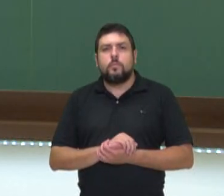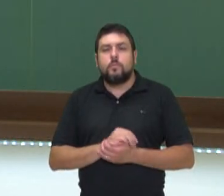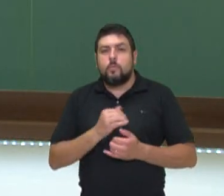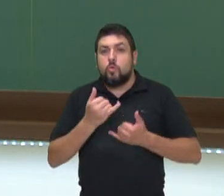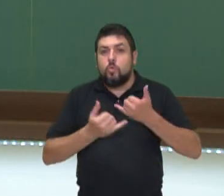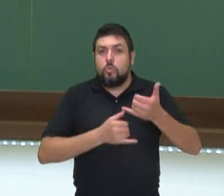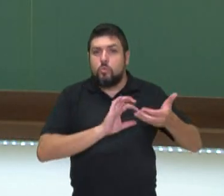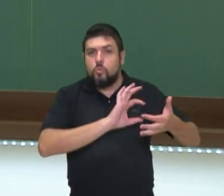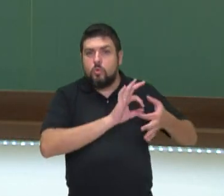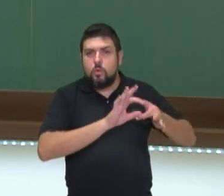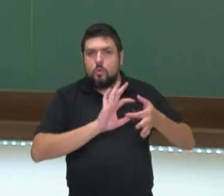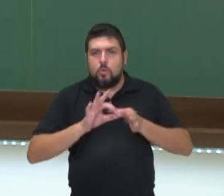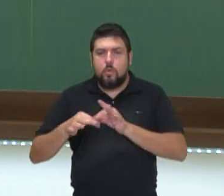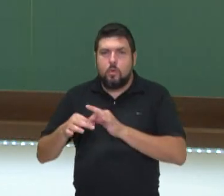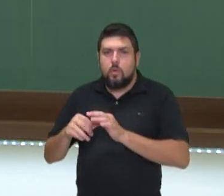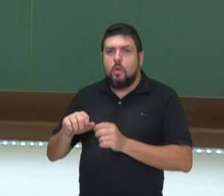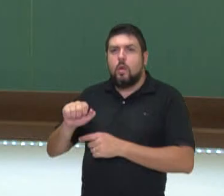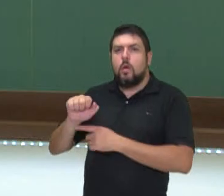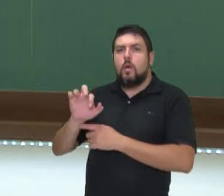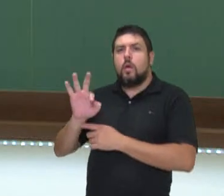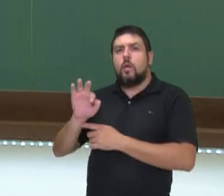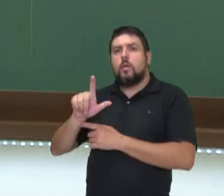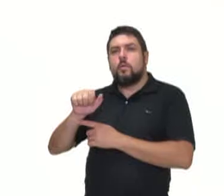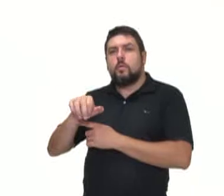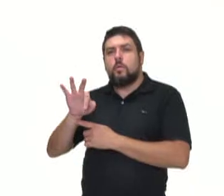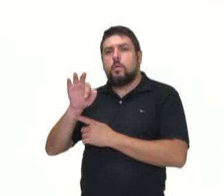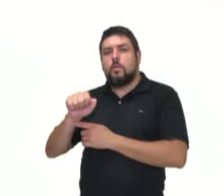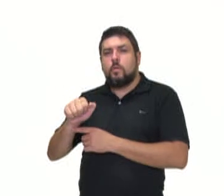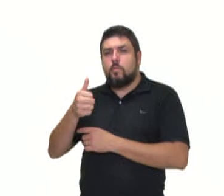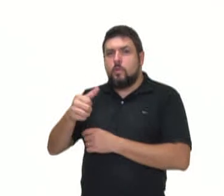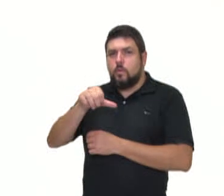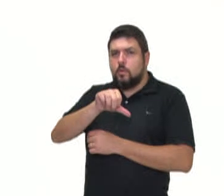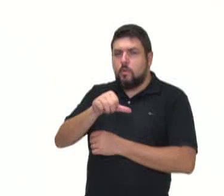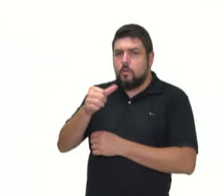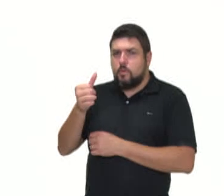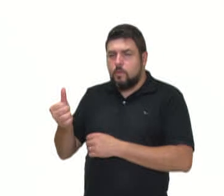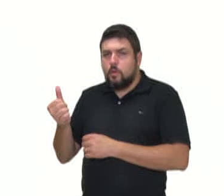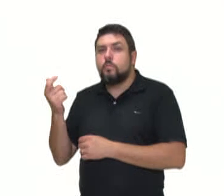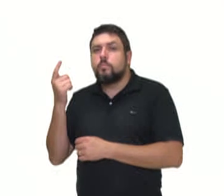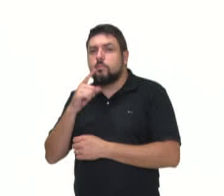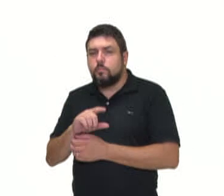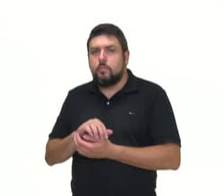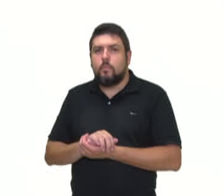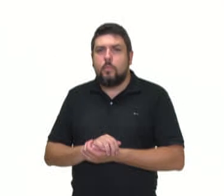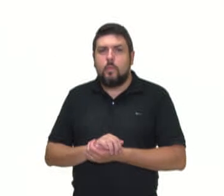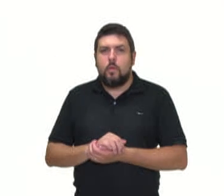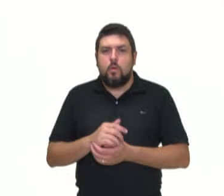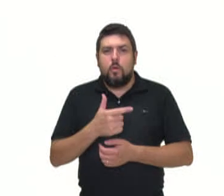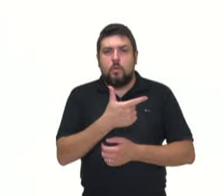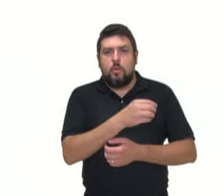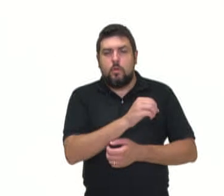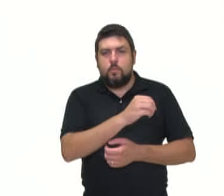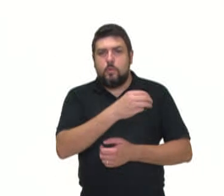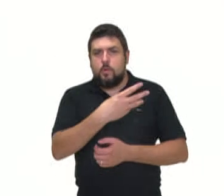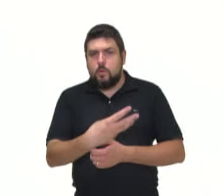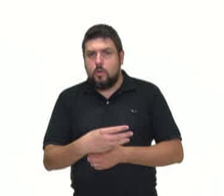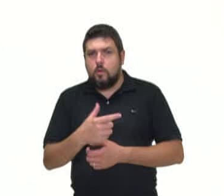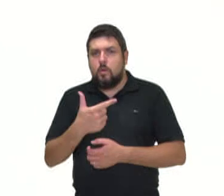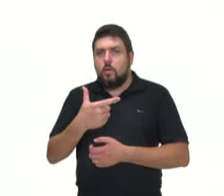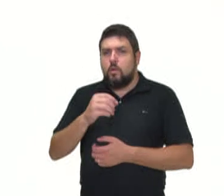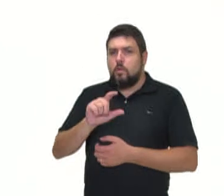Atlanta, 1996. Elas também trouxeram medalha. Em 2003 e 2017, a seleção foi